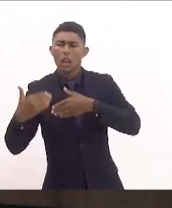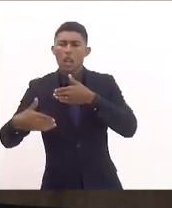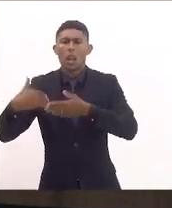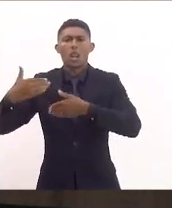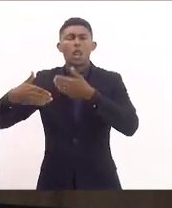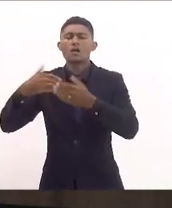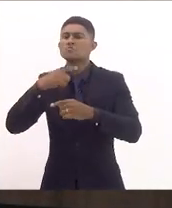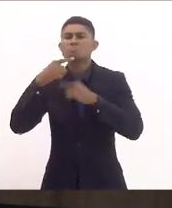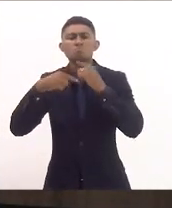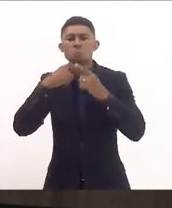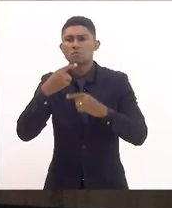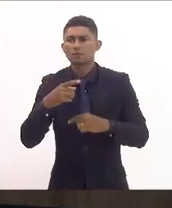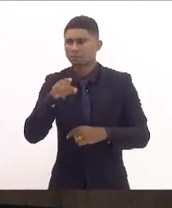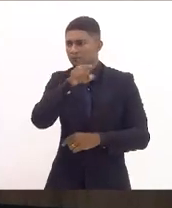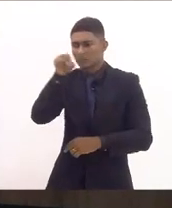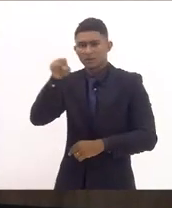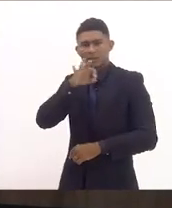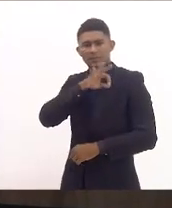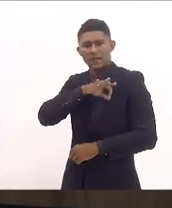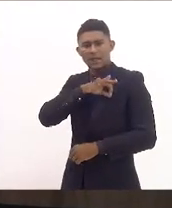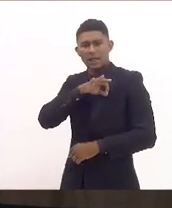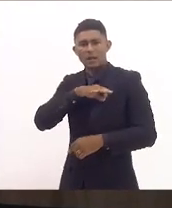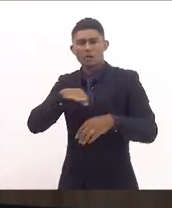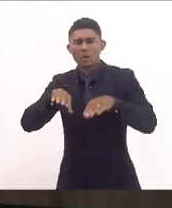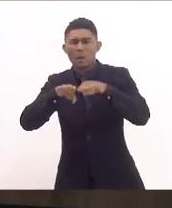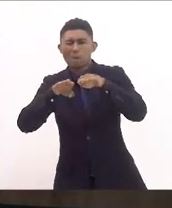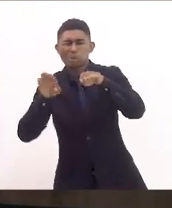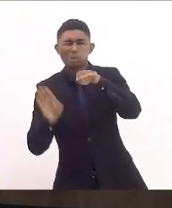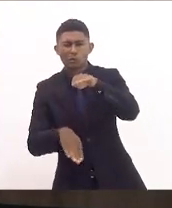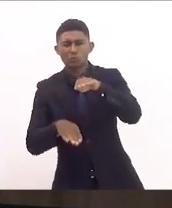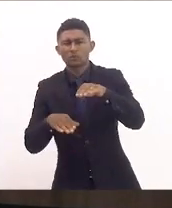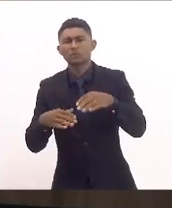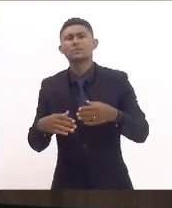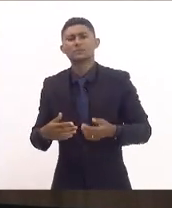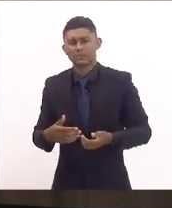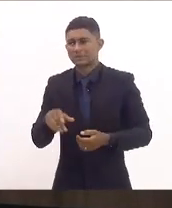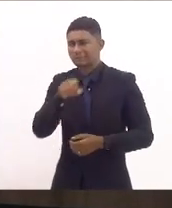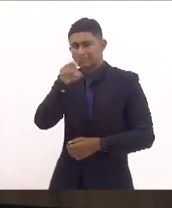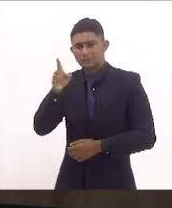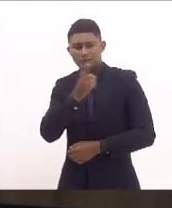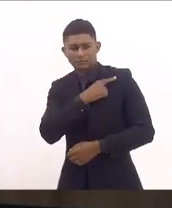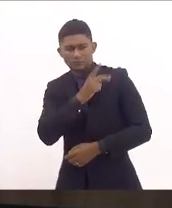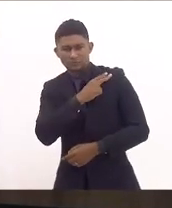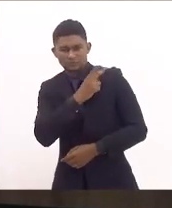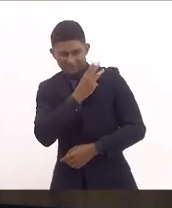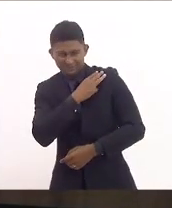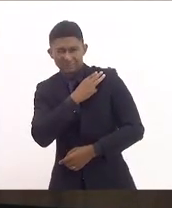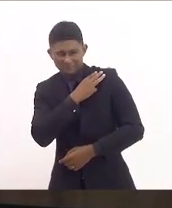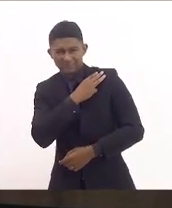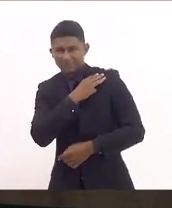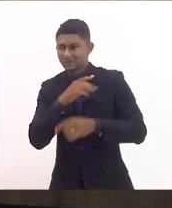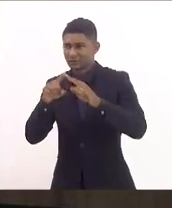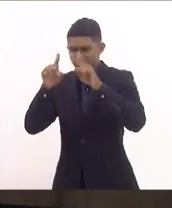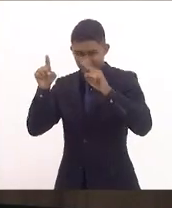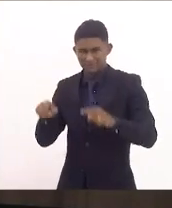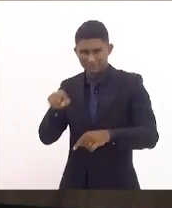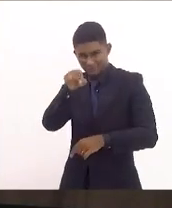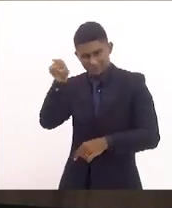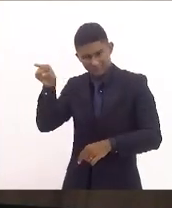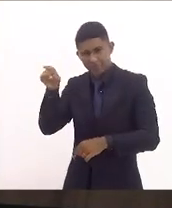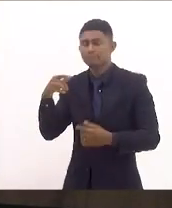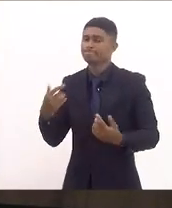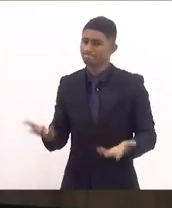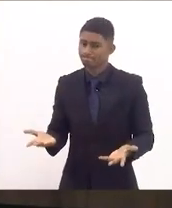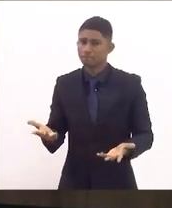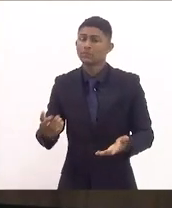principalmente os servidores que têm os salários mais baixos são os servidores de nível médio e de nível fundamental é a seção lutas